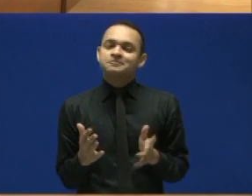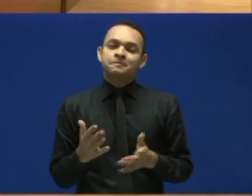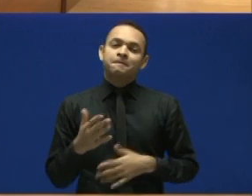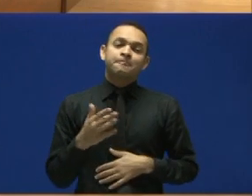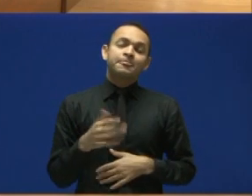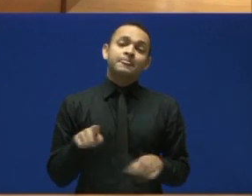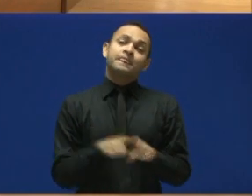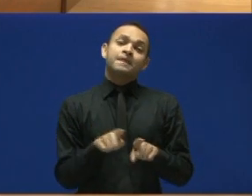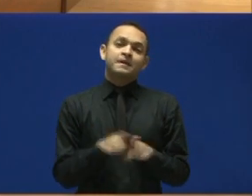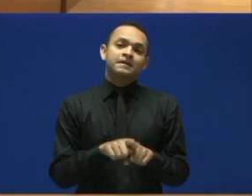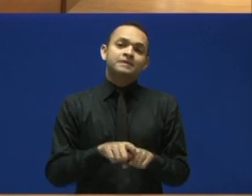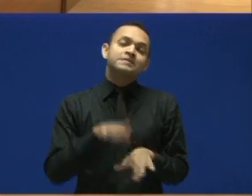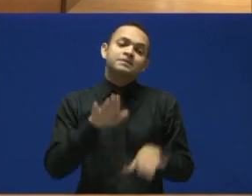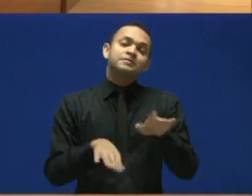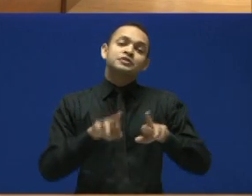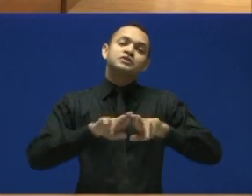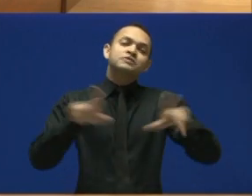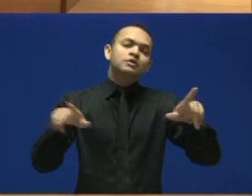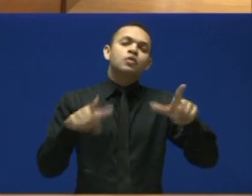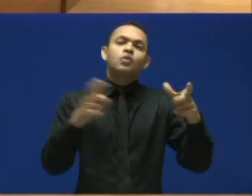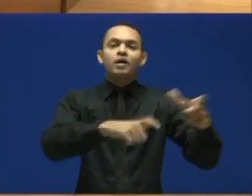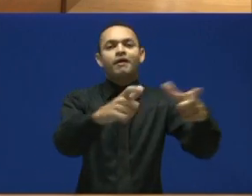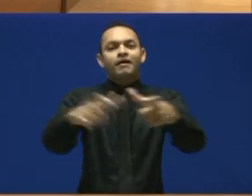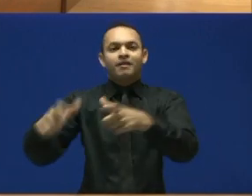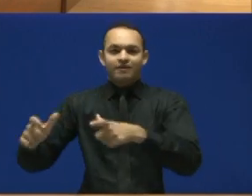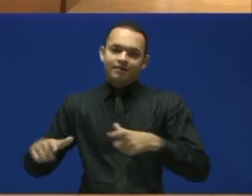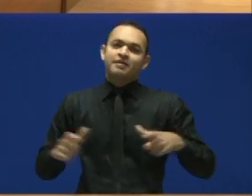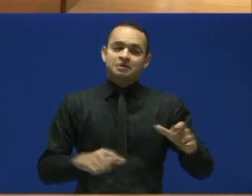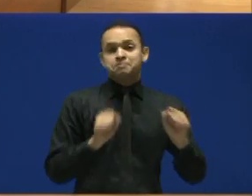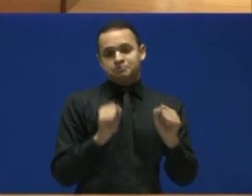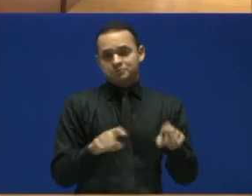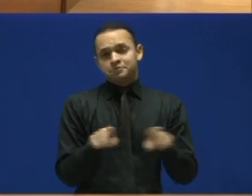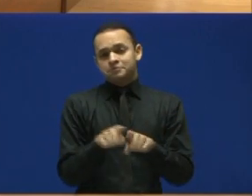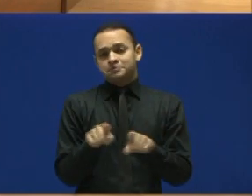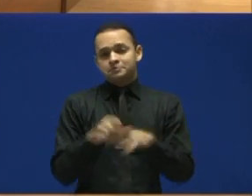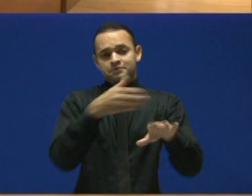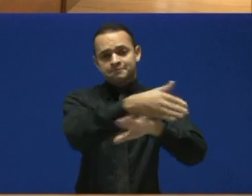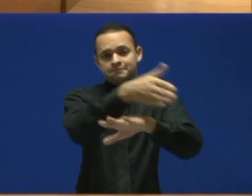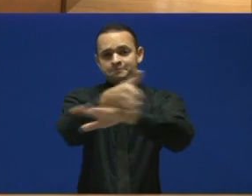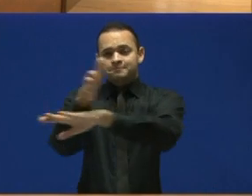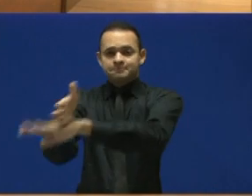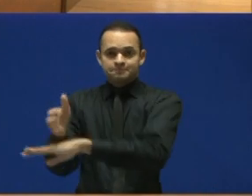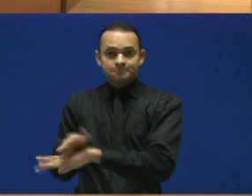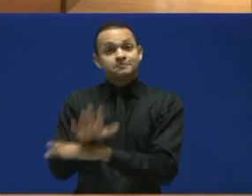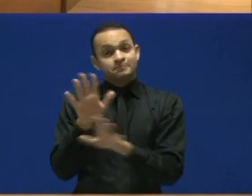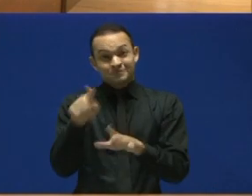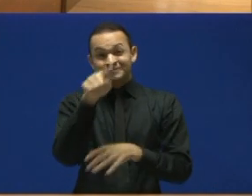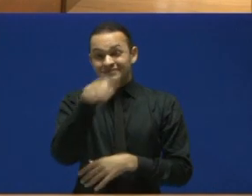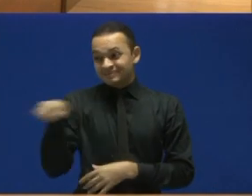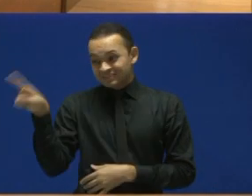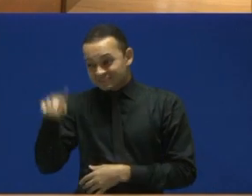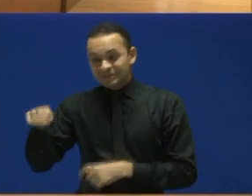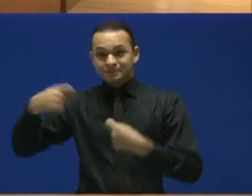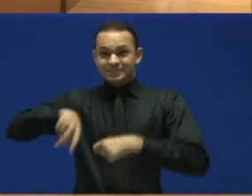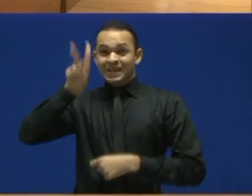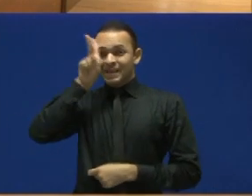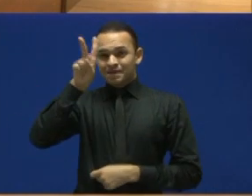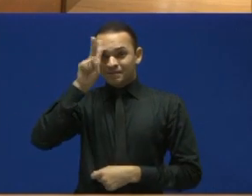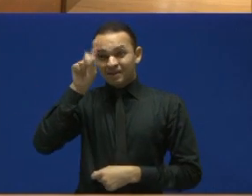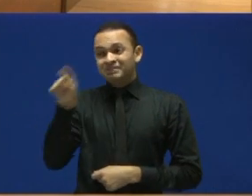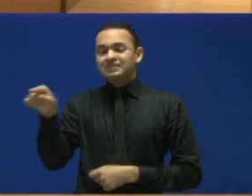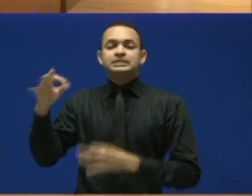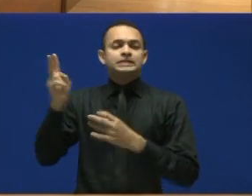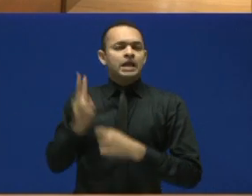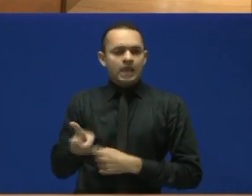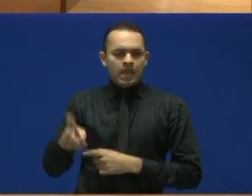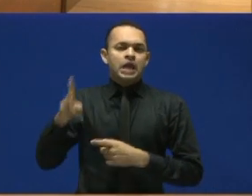mais diferentes espaços daqui pra frente lembre se sempre que vocês representam 4% dos